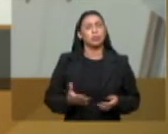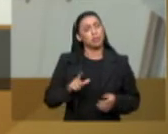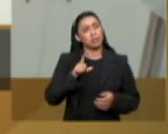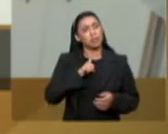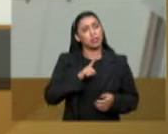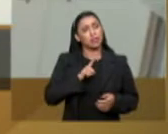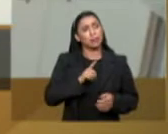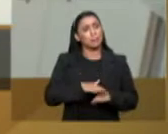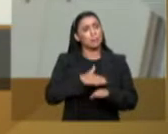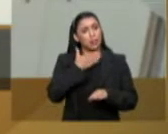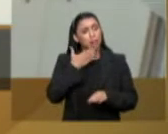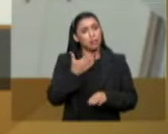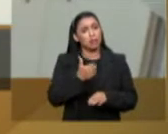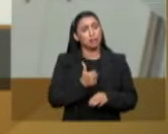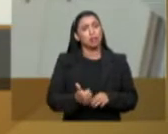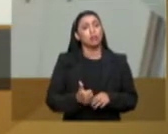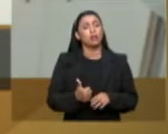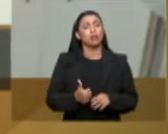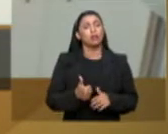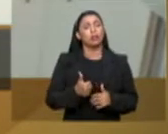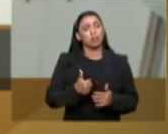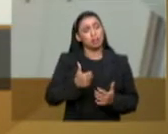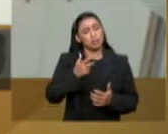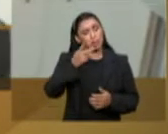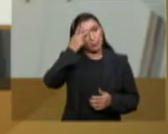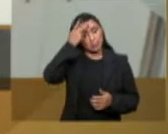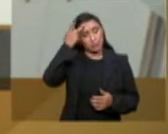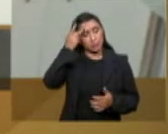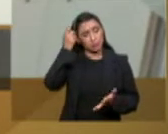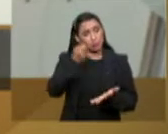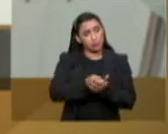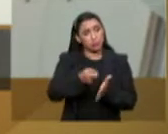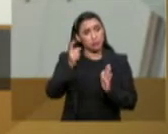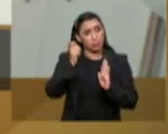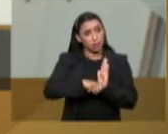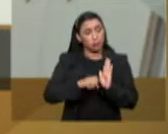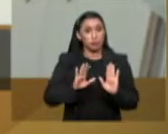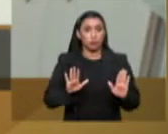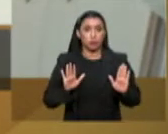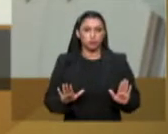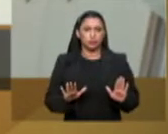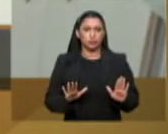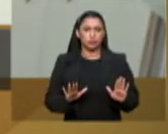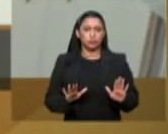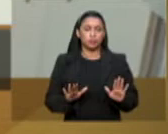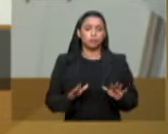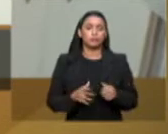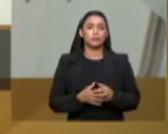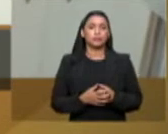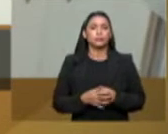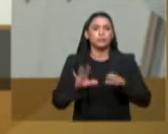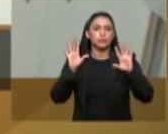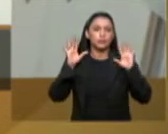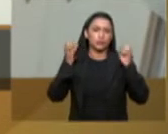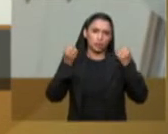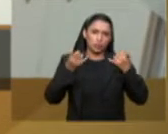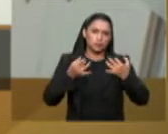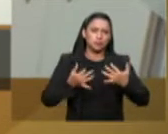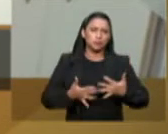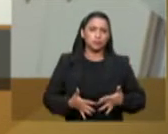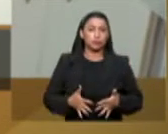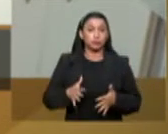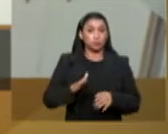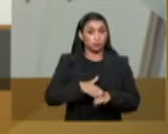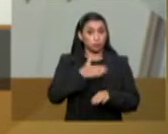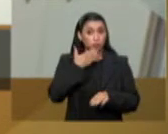contribuintes. E, aprofundando um pouco mais a discussão, não podemos interpretar a